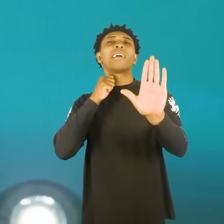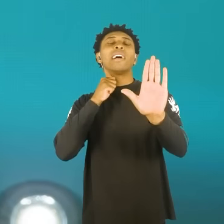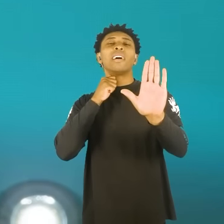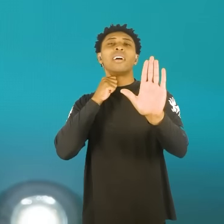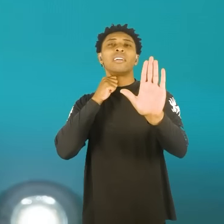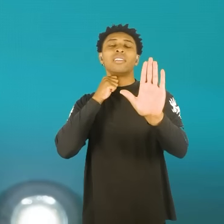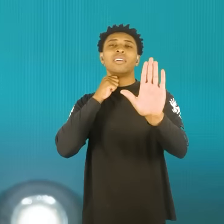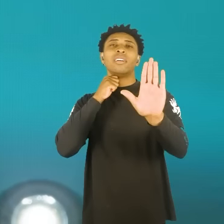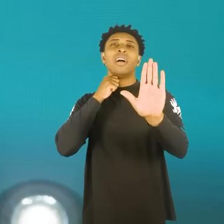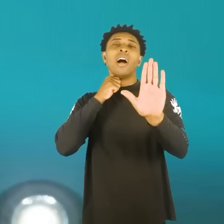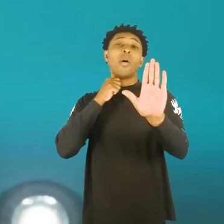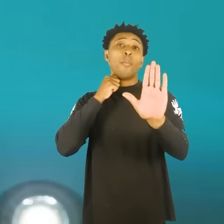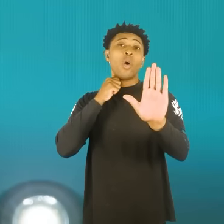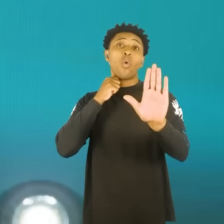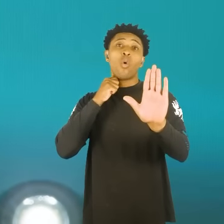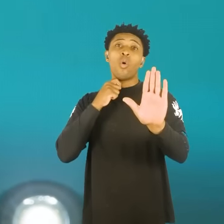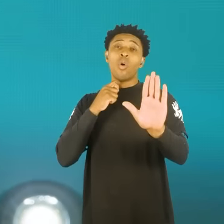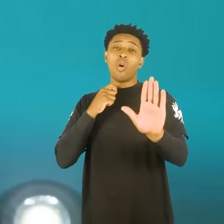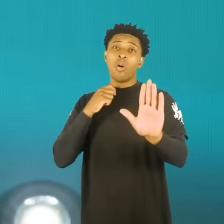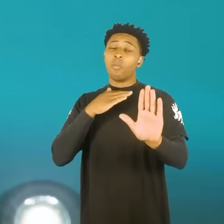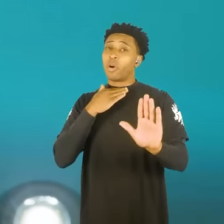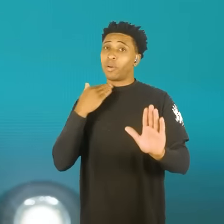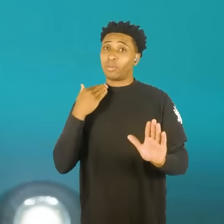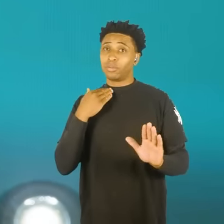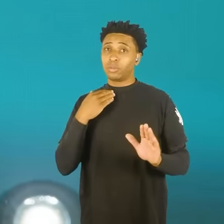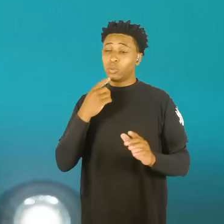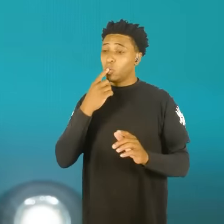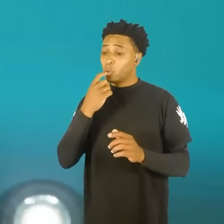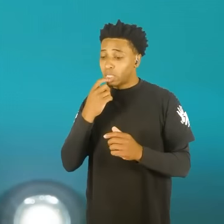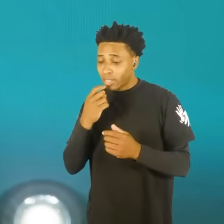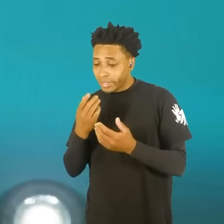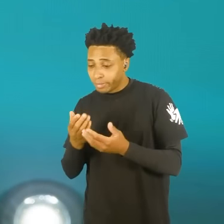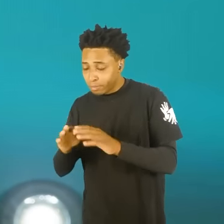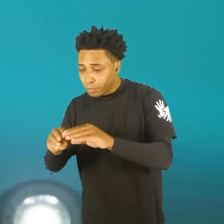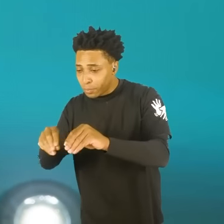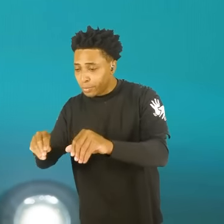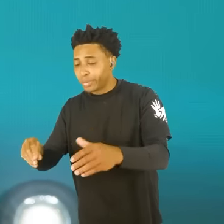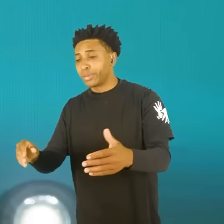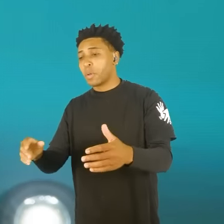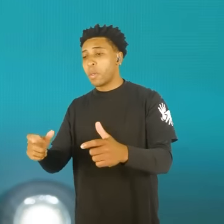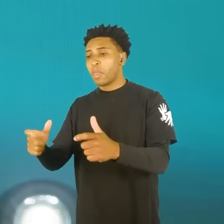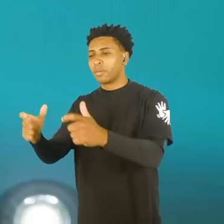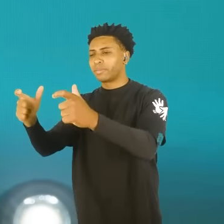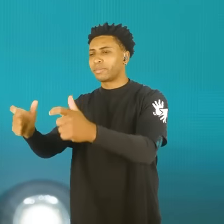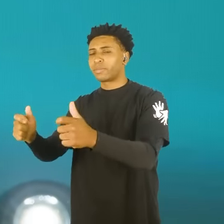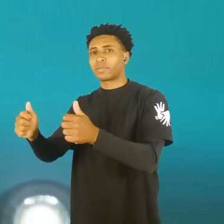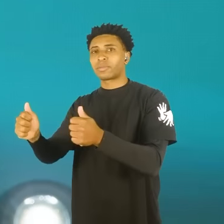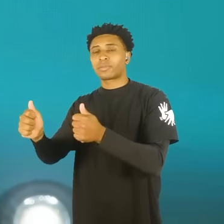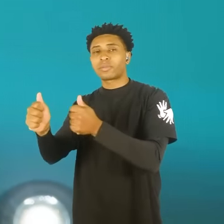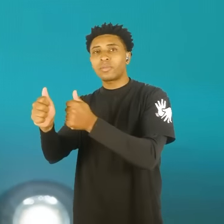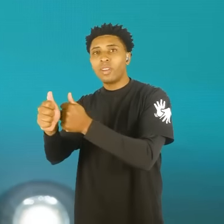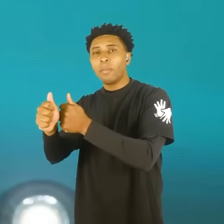Abel morreu, Deus disse, o sangue de Abel, que morreu a 1,5 km da cidade de Damasco, em cima